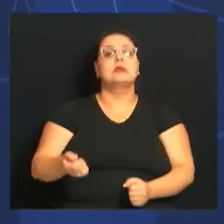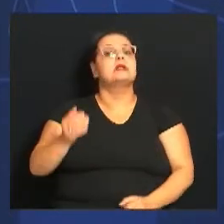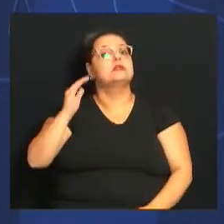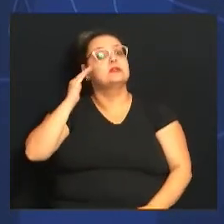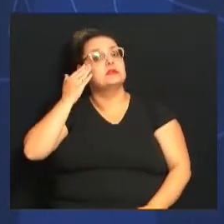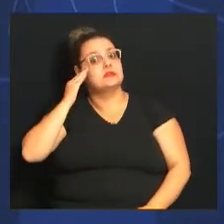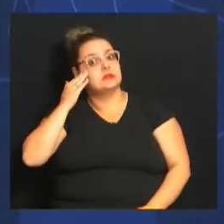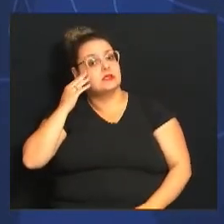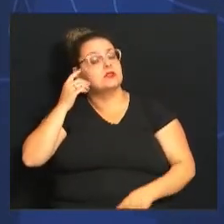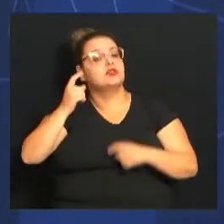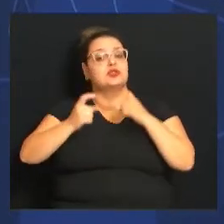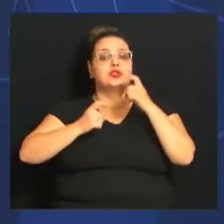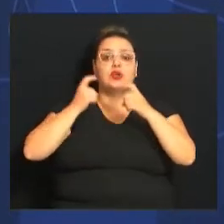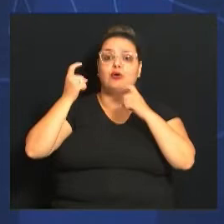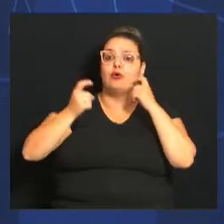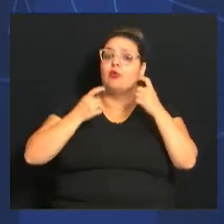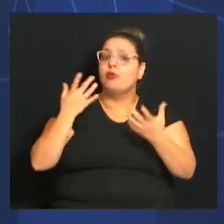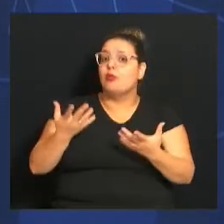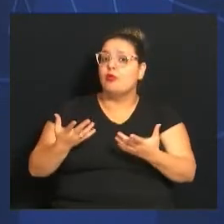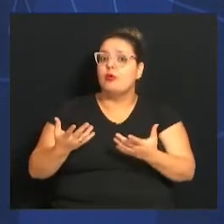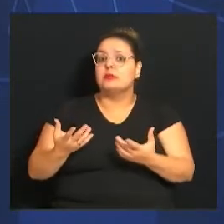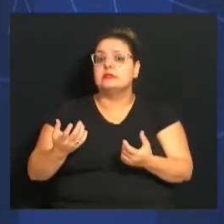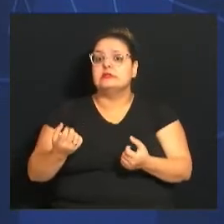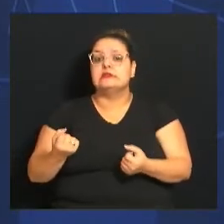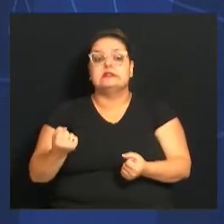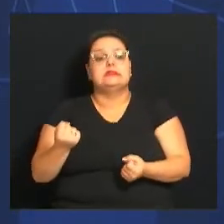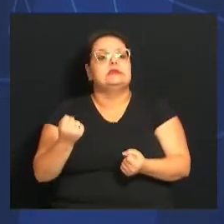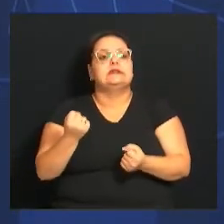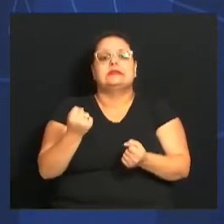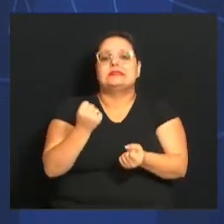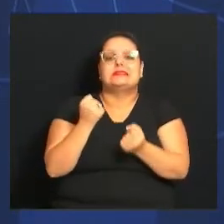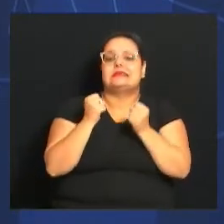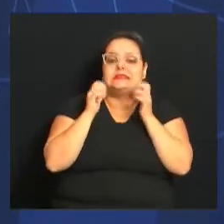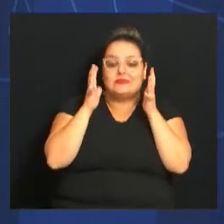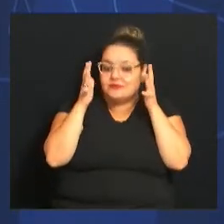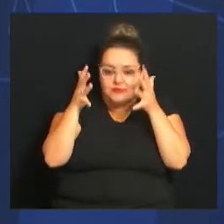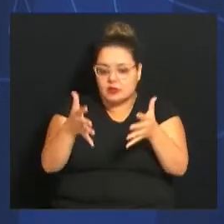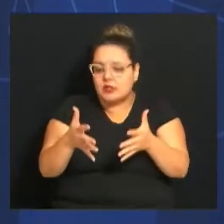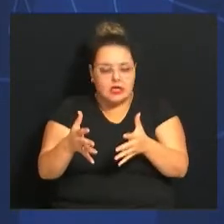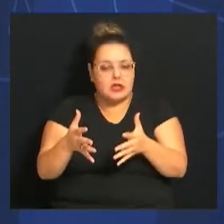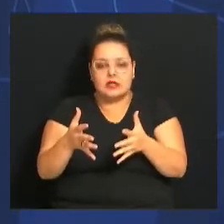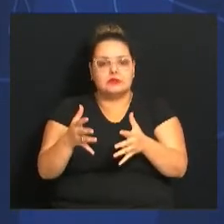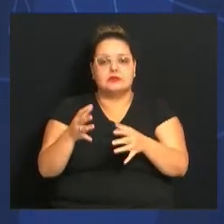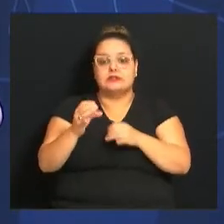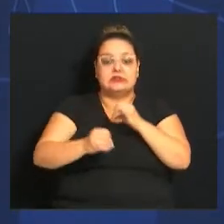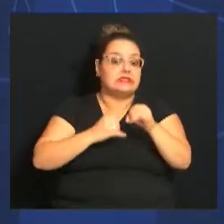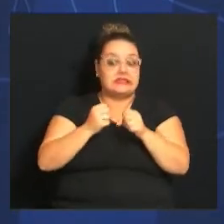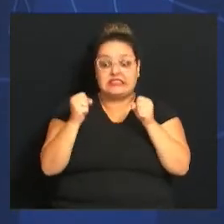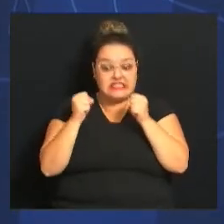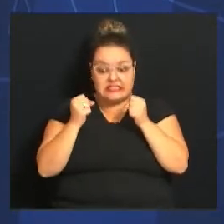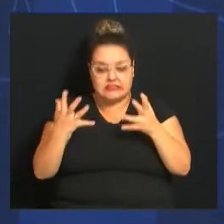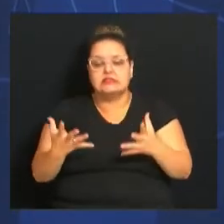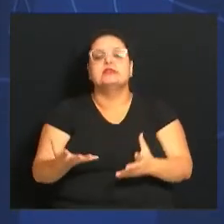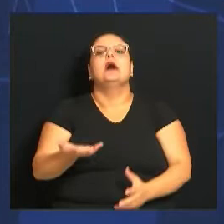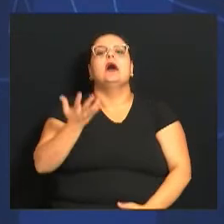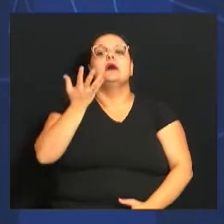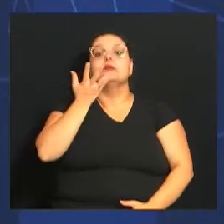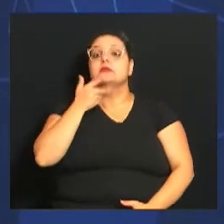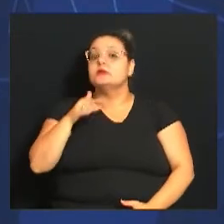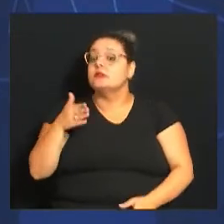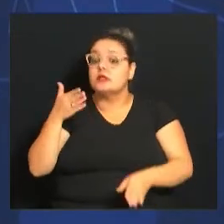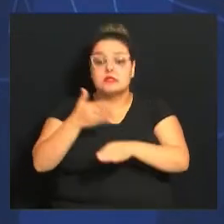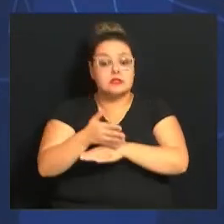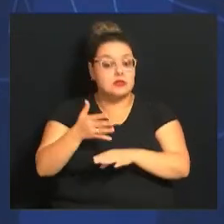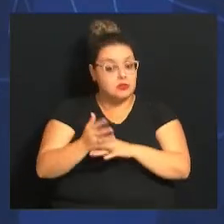uma preocupação sobre vício, sobre conteúdo acessado, as crianças nesse mundo que têm acesso a tudo. Como é que